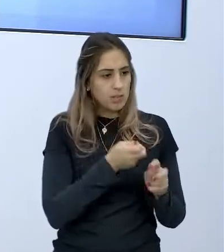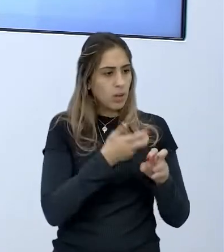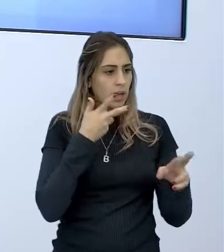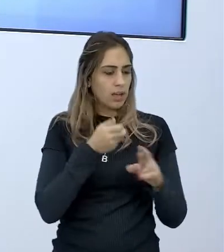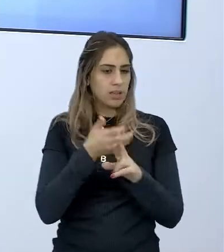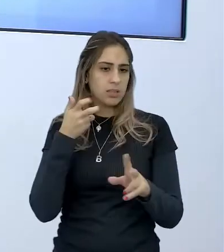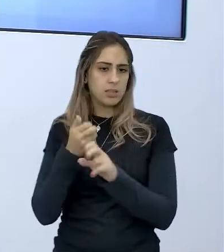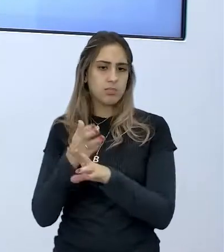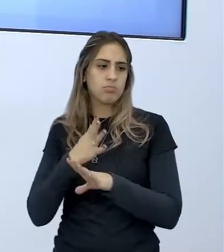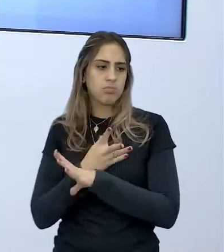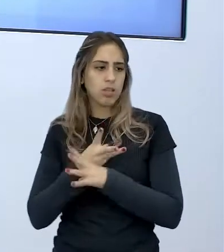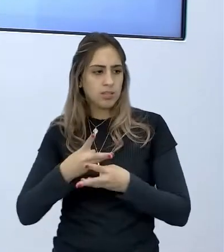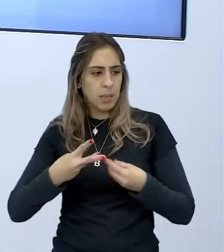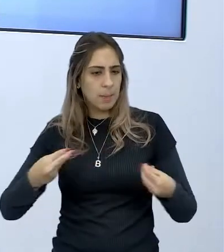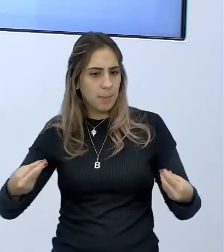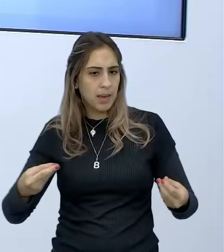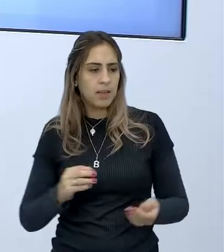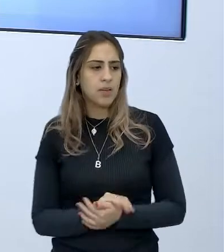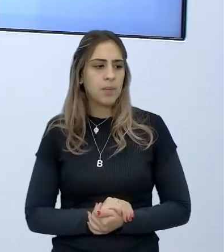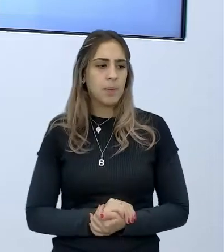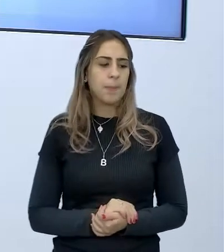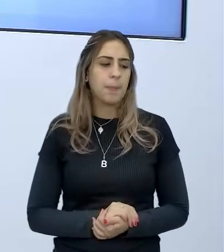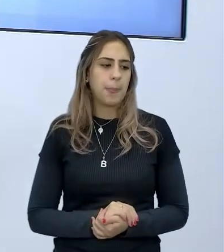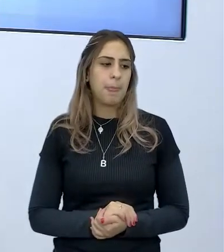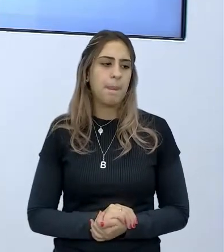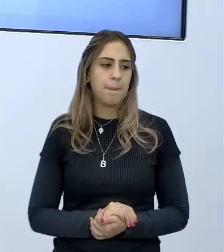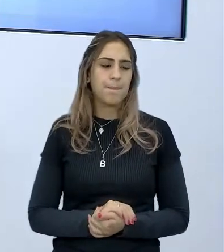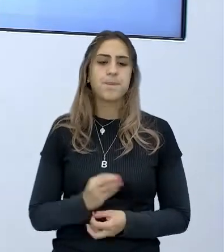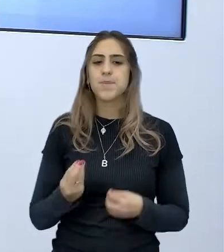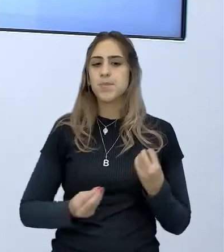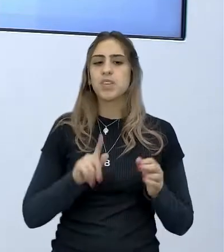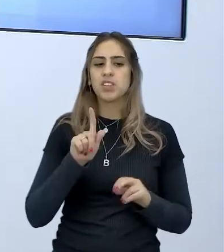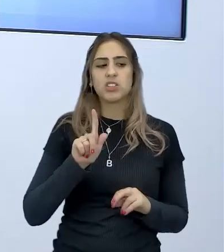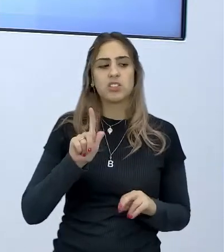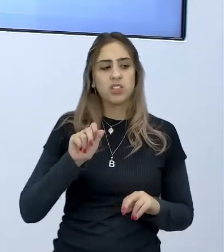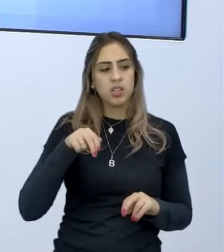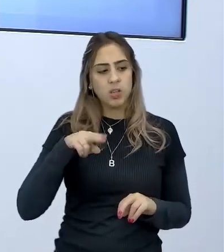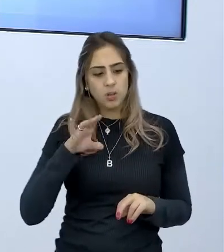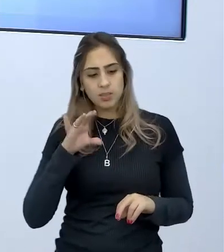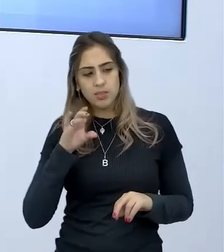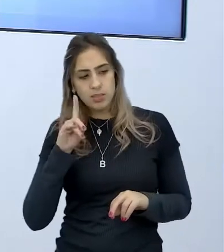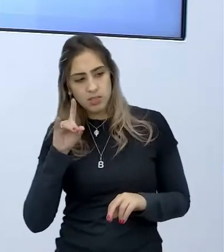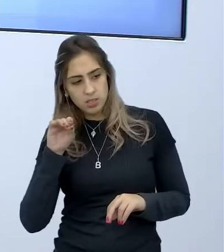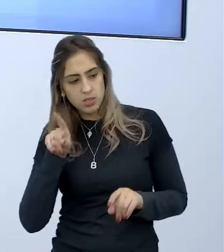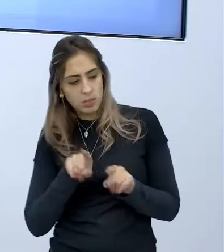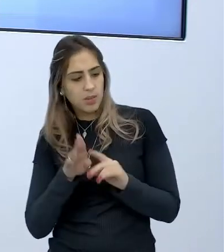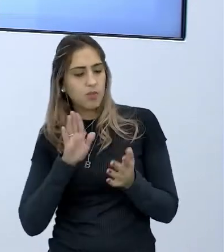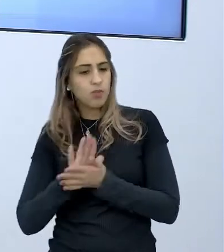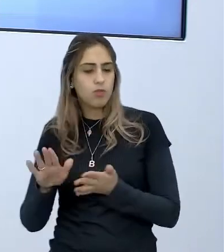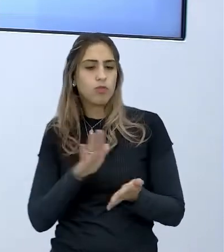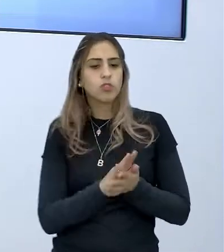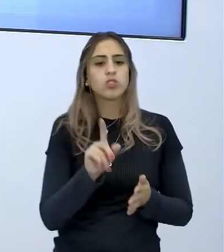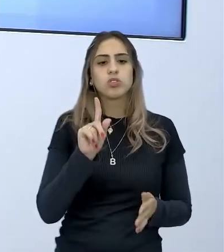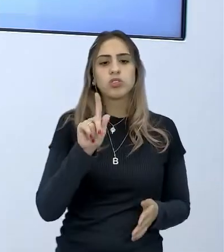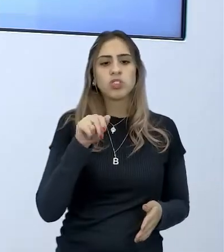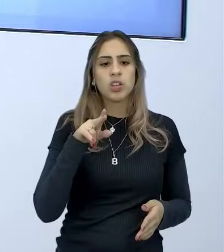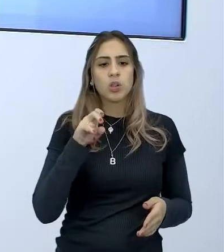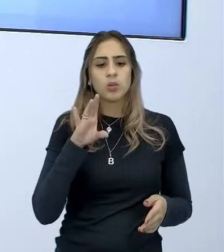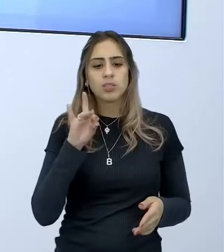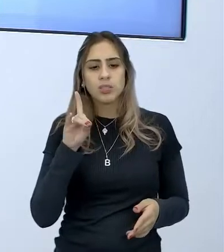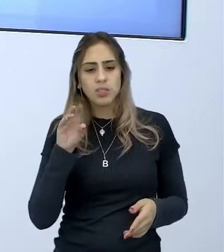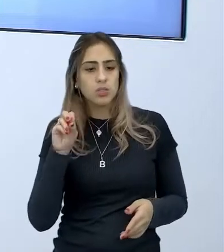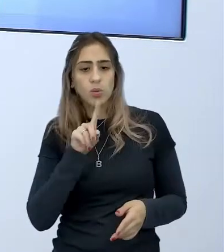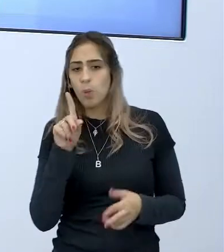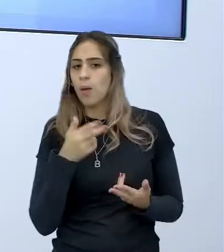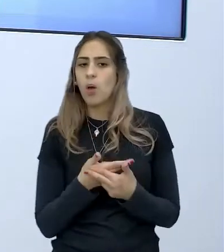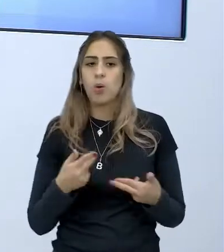Estão desaparecendo, seja por genocídio, seja também para fugir desse genocídio, né? Então, não é